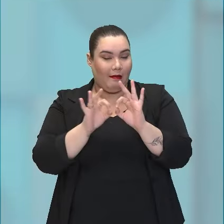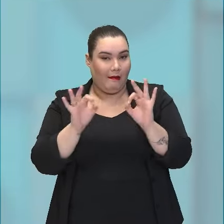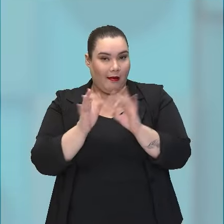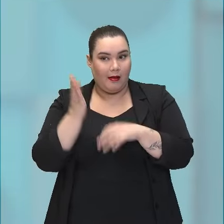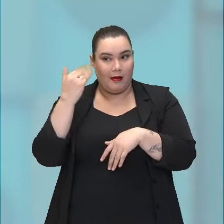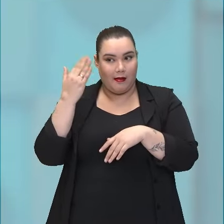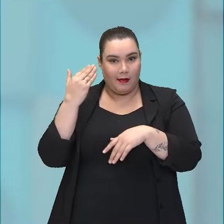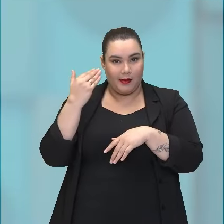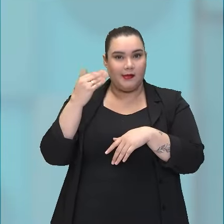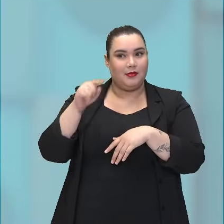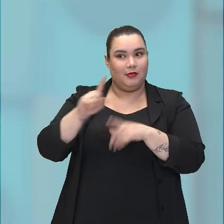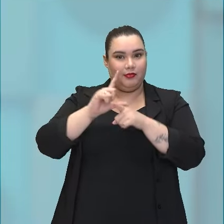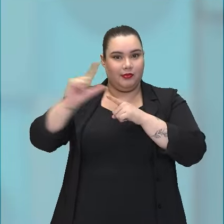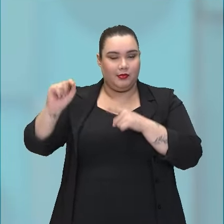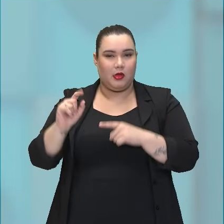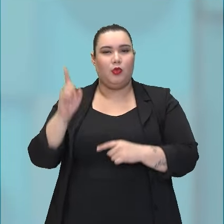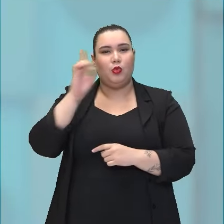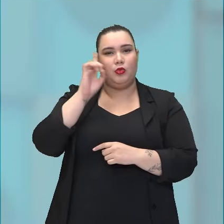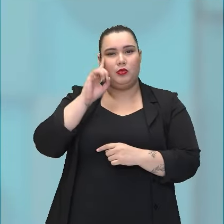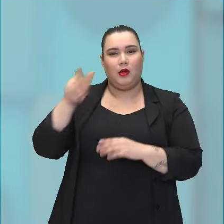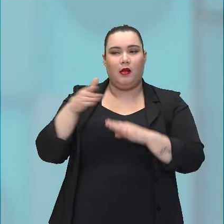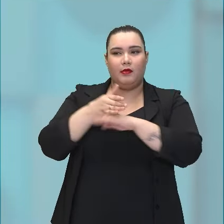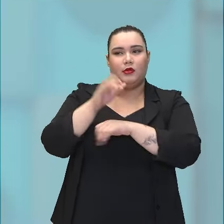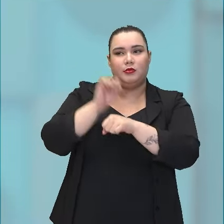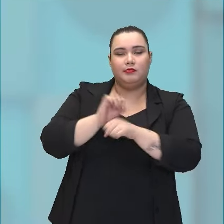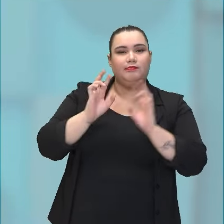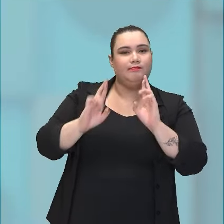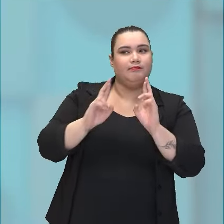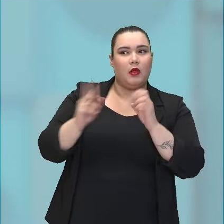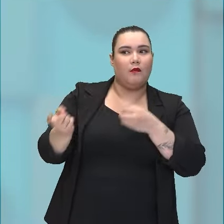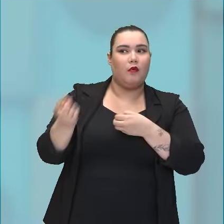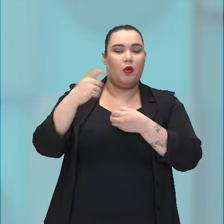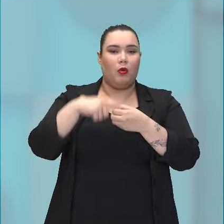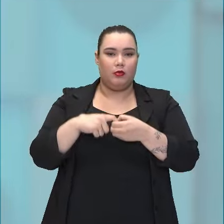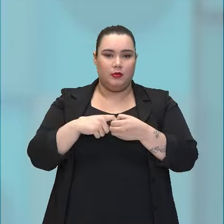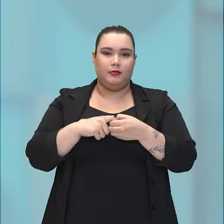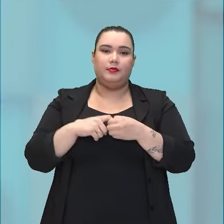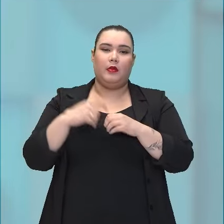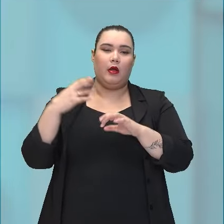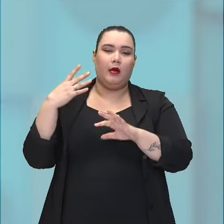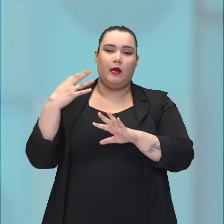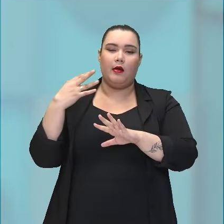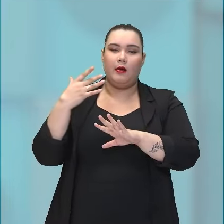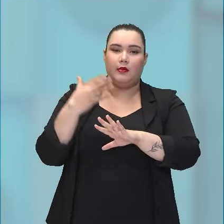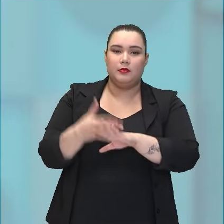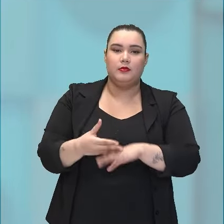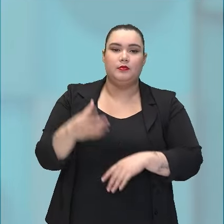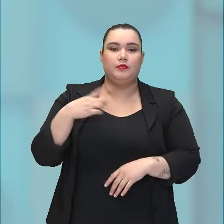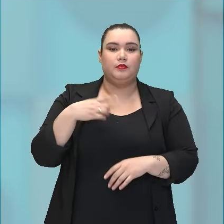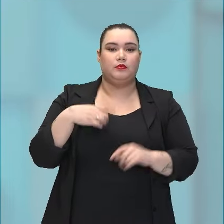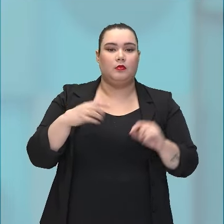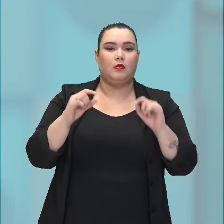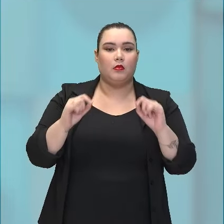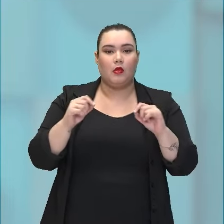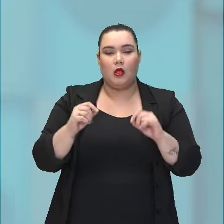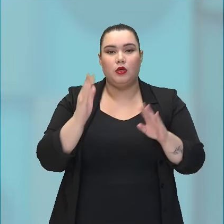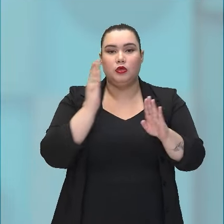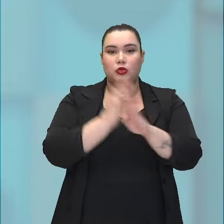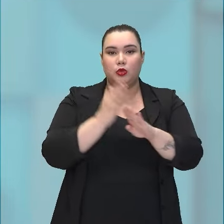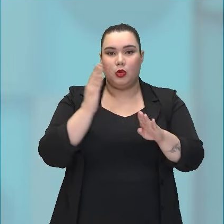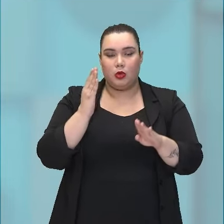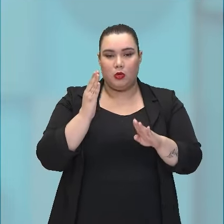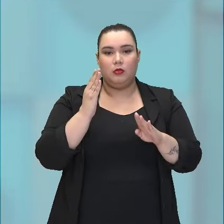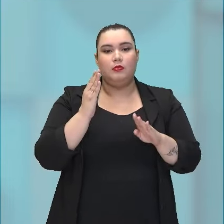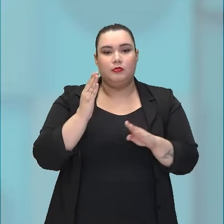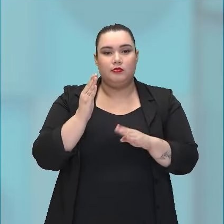ia para a beira do rio esperar o retorno dele com esperança, até que nós temos exatamente o clímax, quando ela descobre